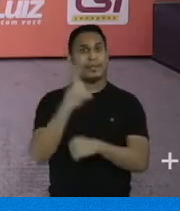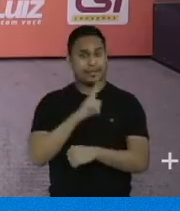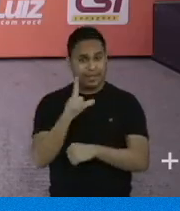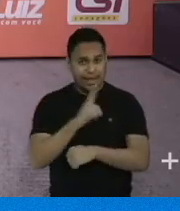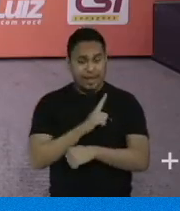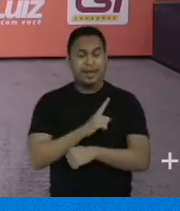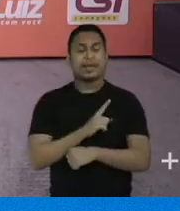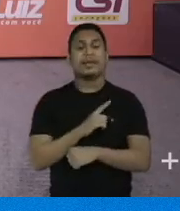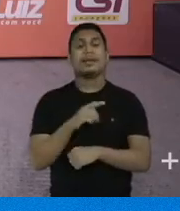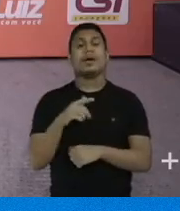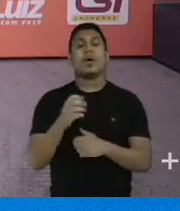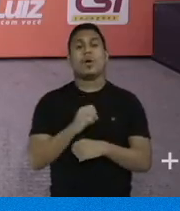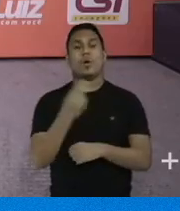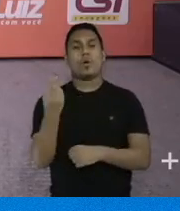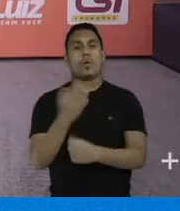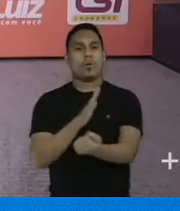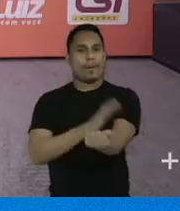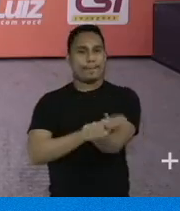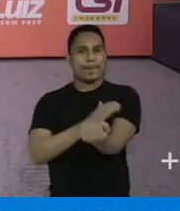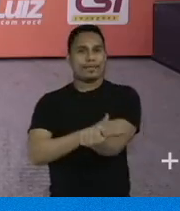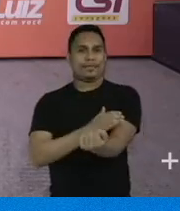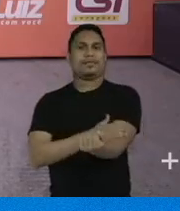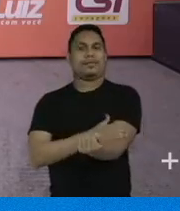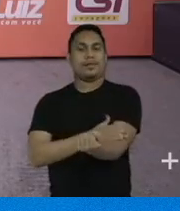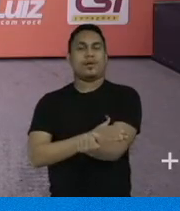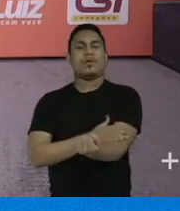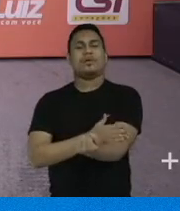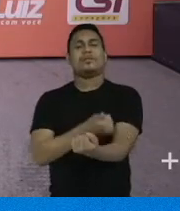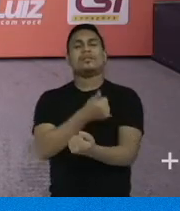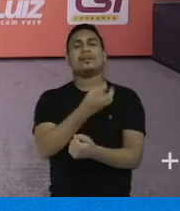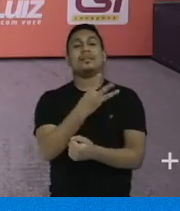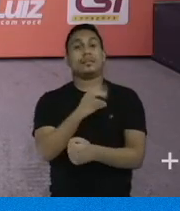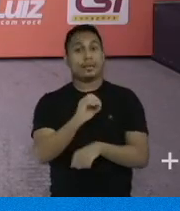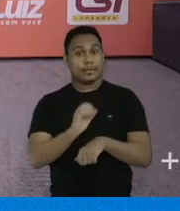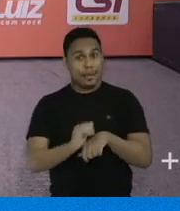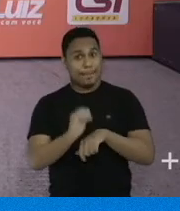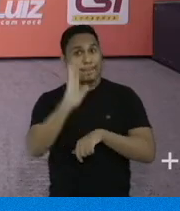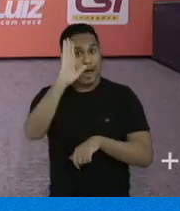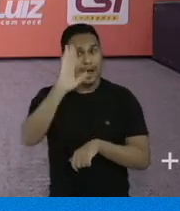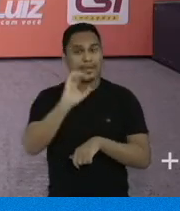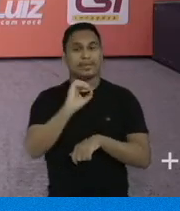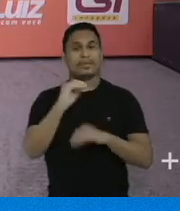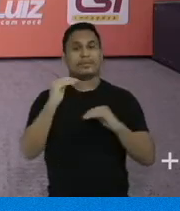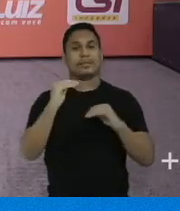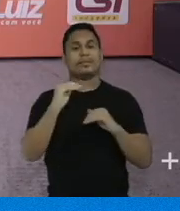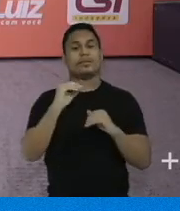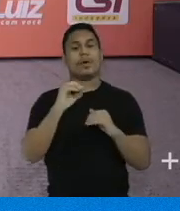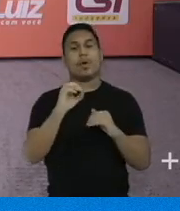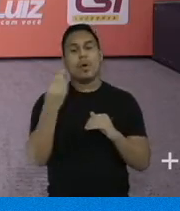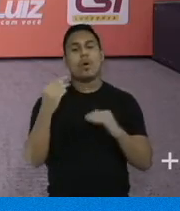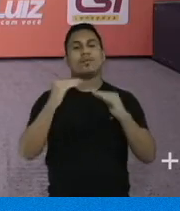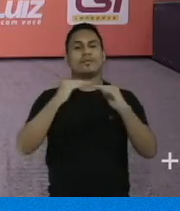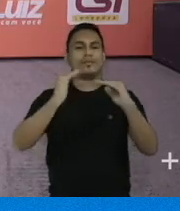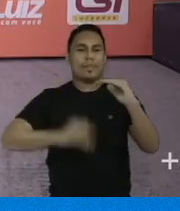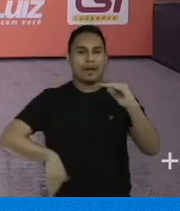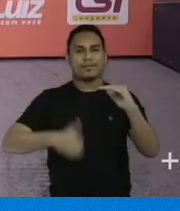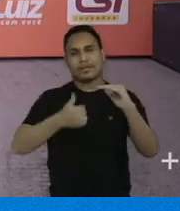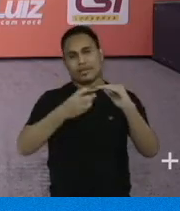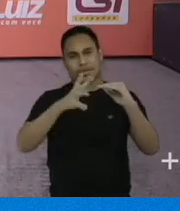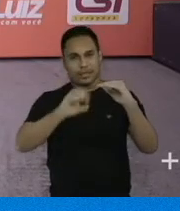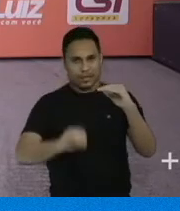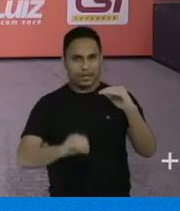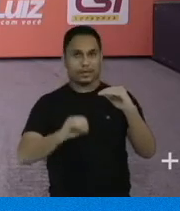pressão arterial acima de 130 ou de 85 na diastólica. Então, quando eu reúno pelo